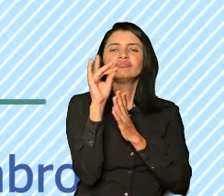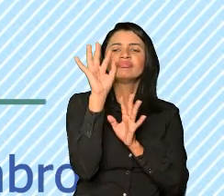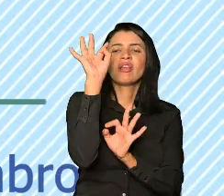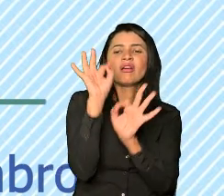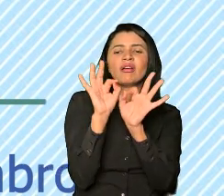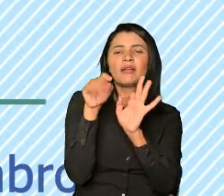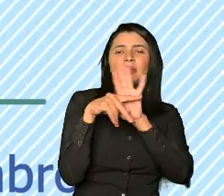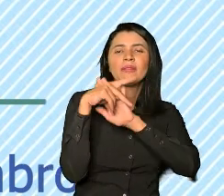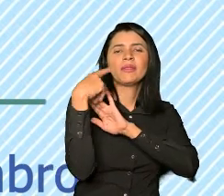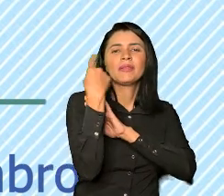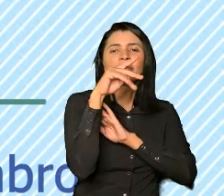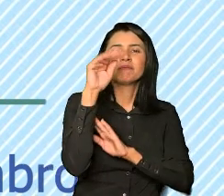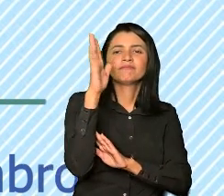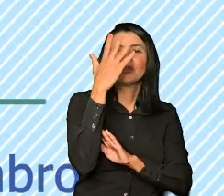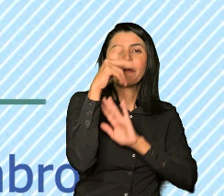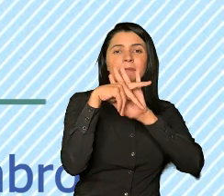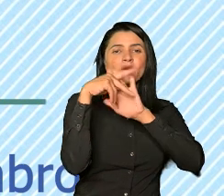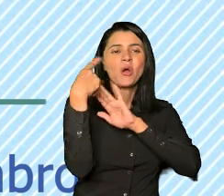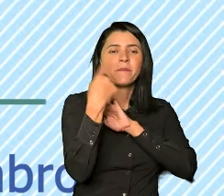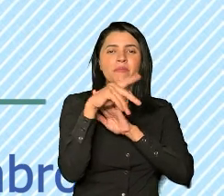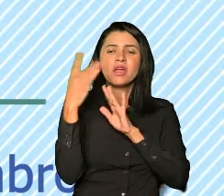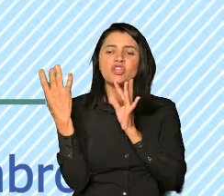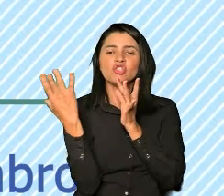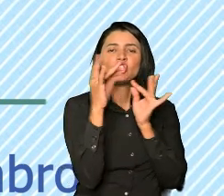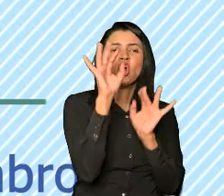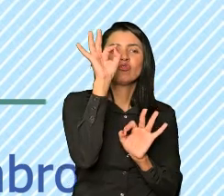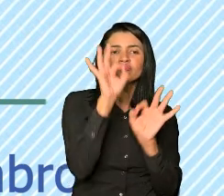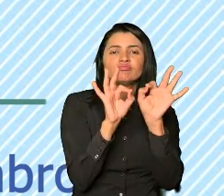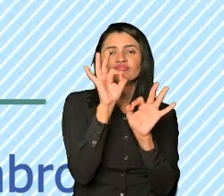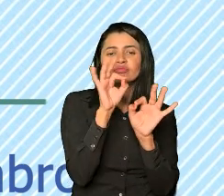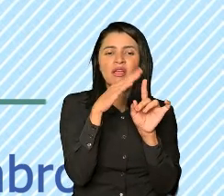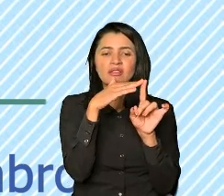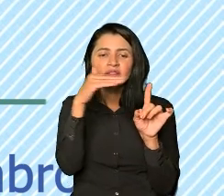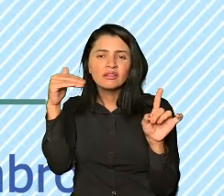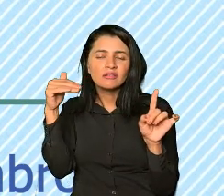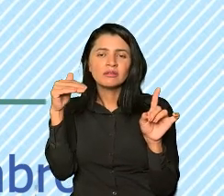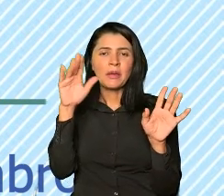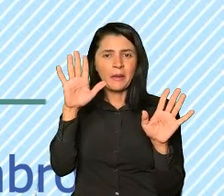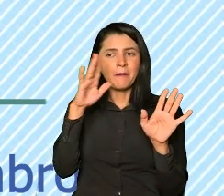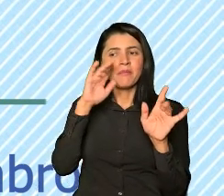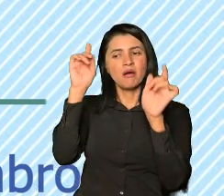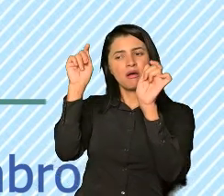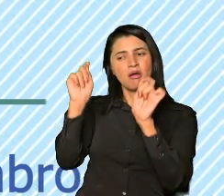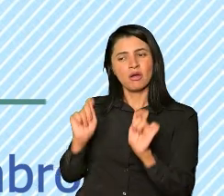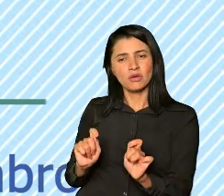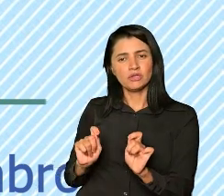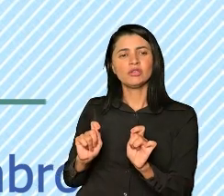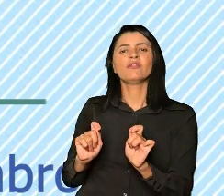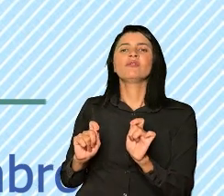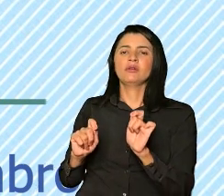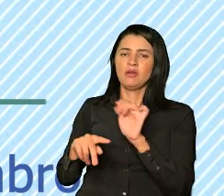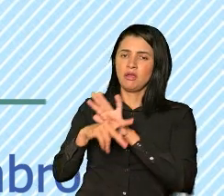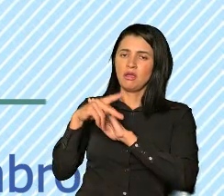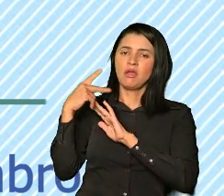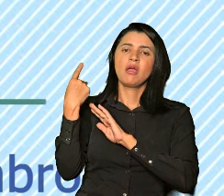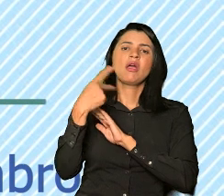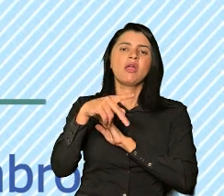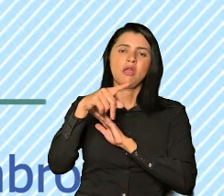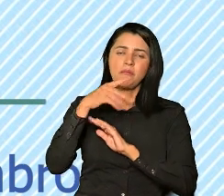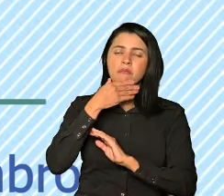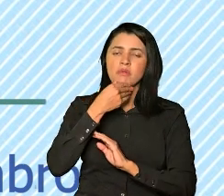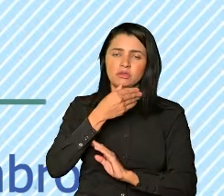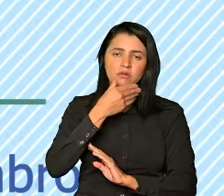própria escultura pública. Ela é um adorno, mas a escultura mor é a figura